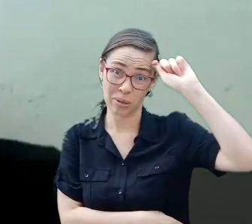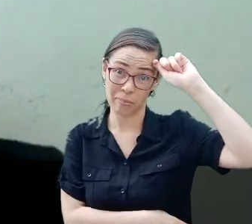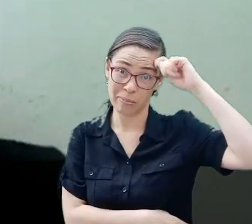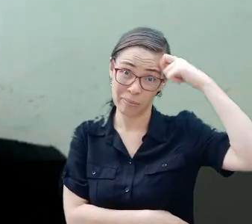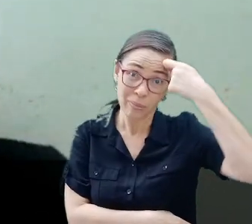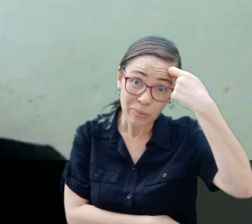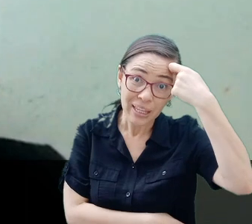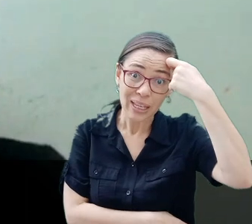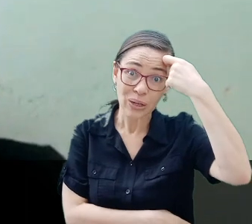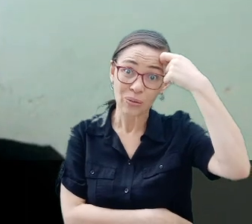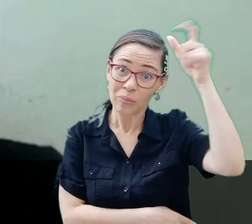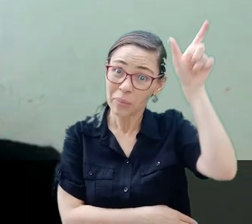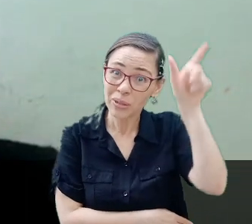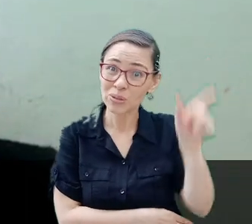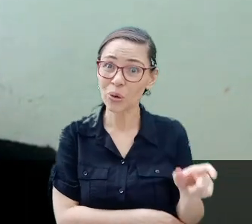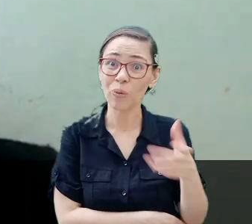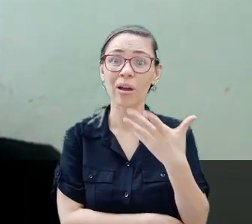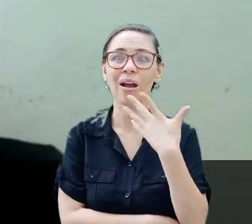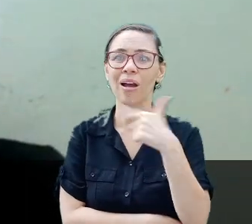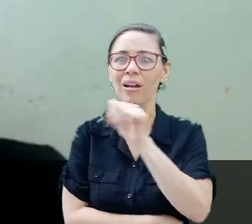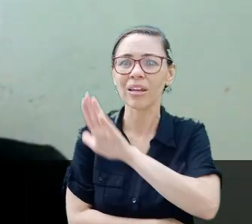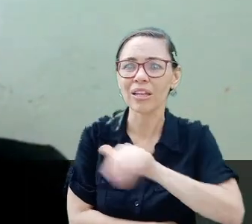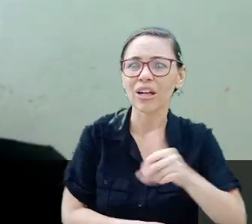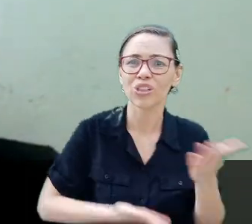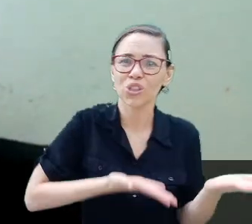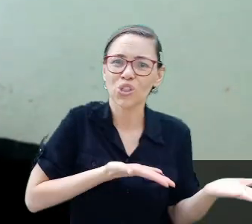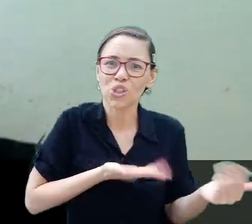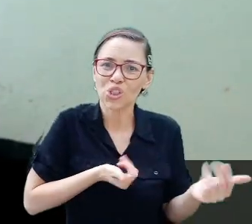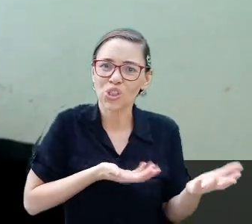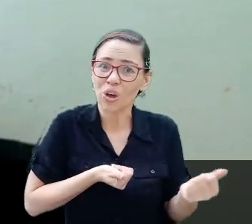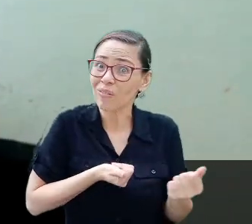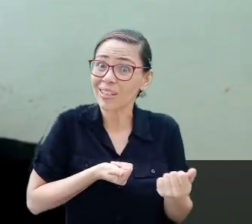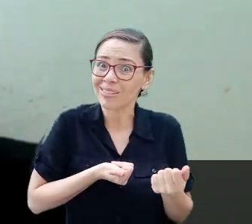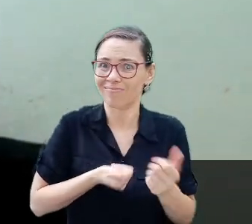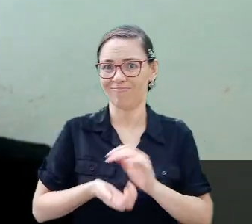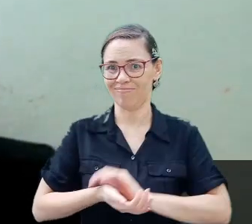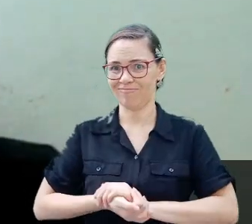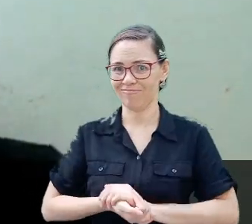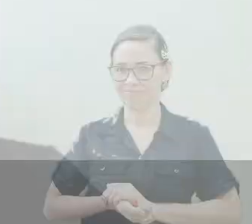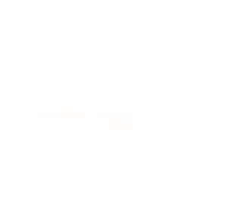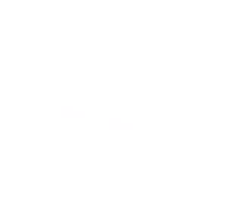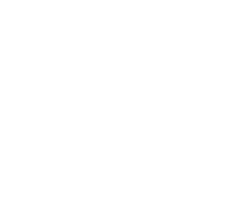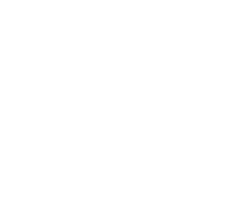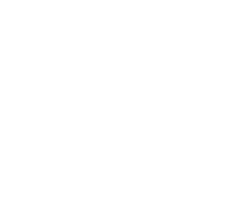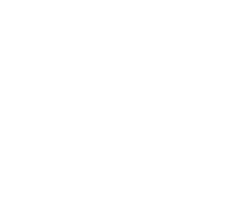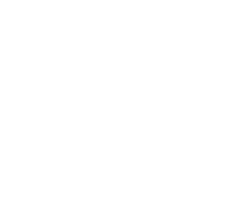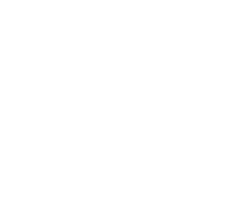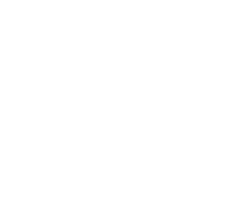e que leva a violações recorrentes e inaceitáveis.